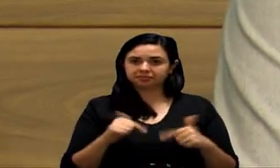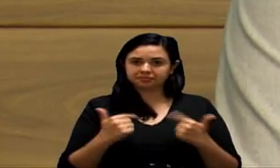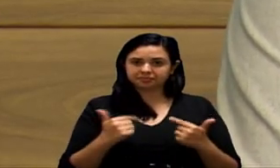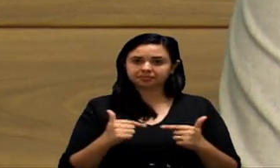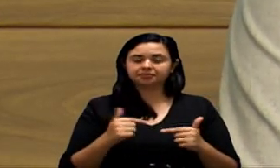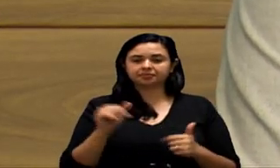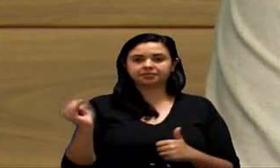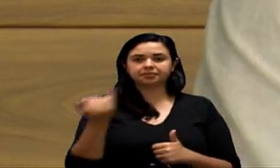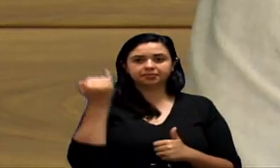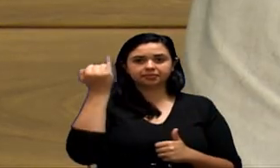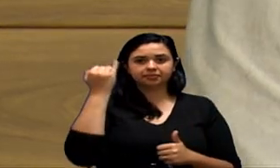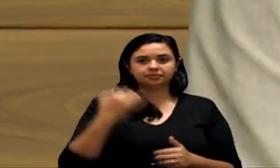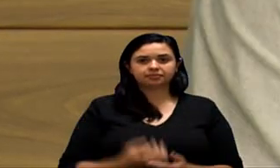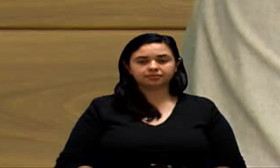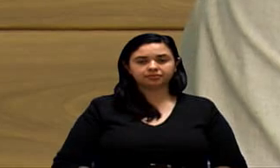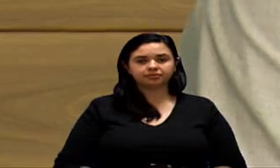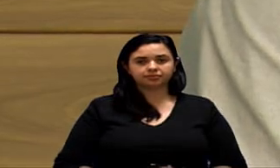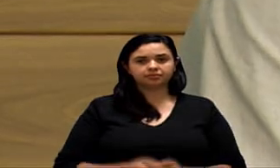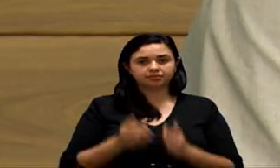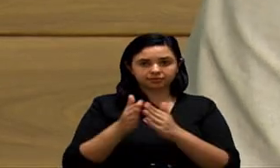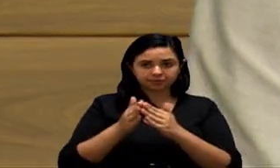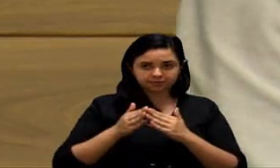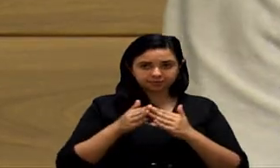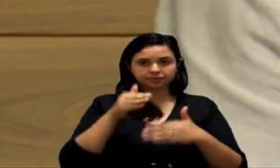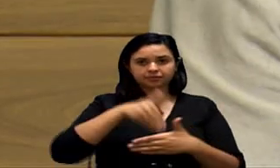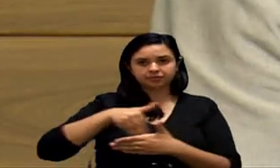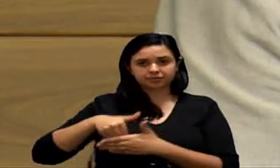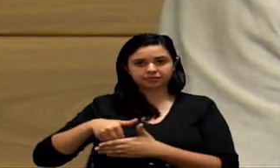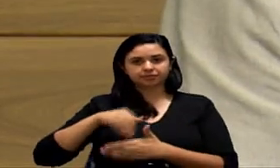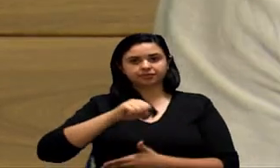sociedade sorocabana. Peço voto favorável.